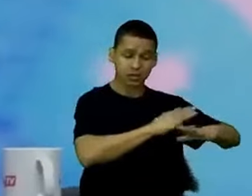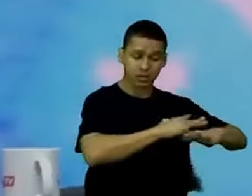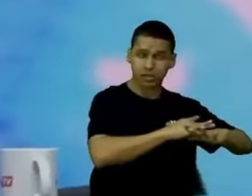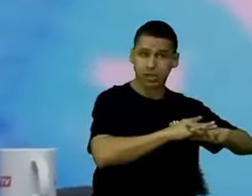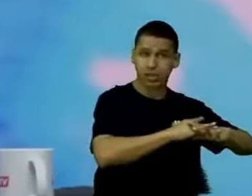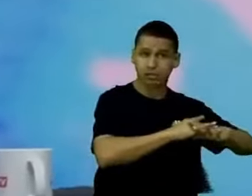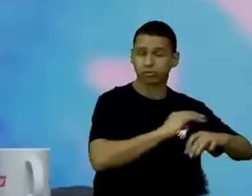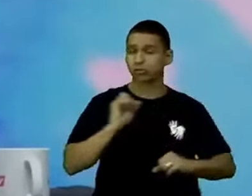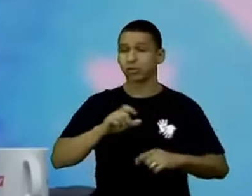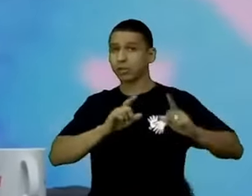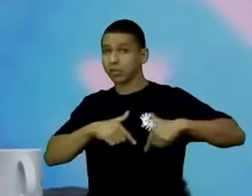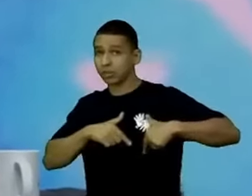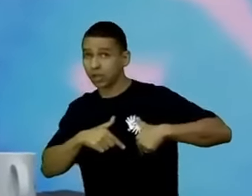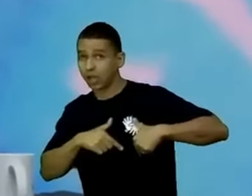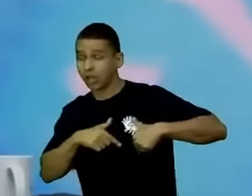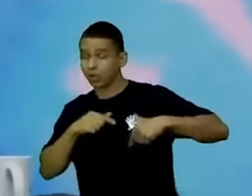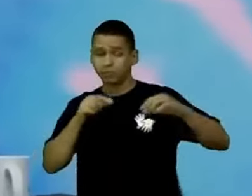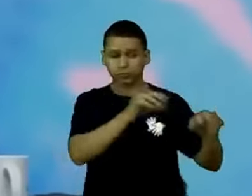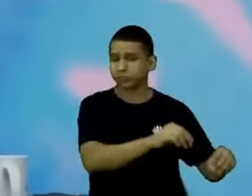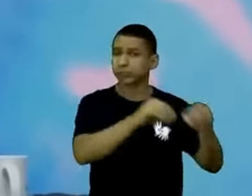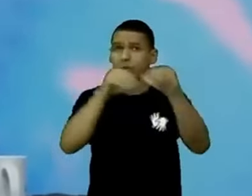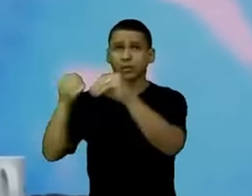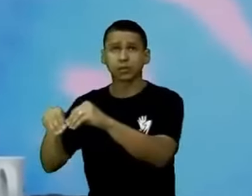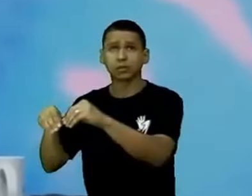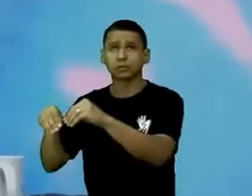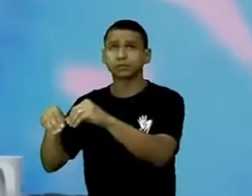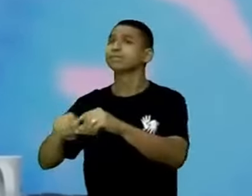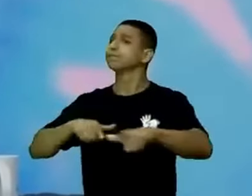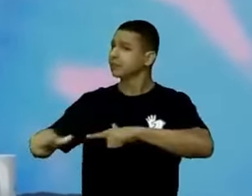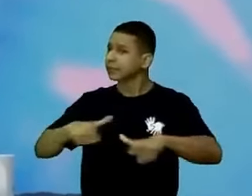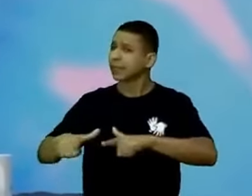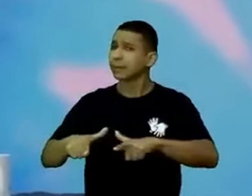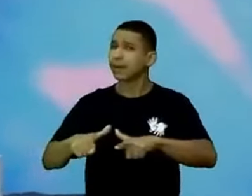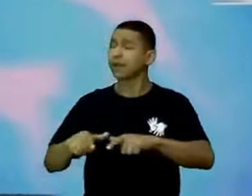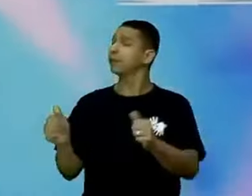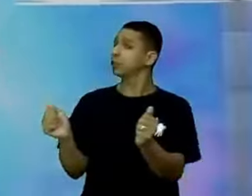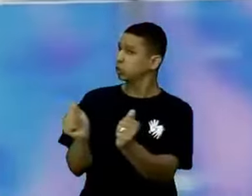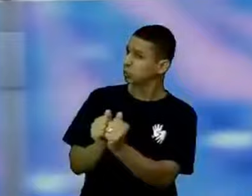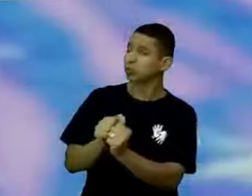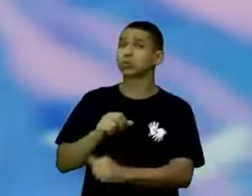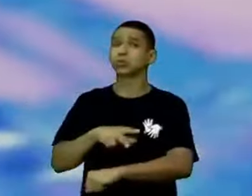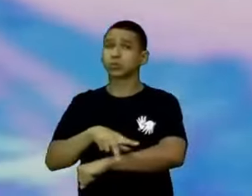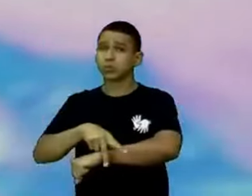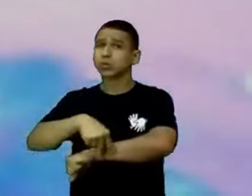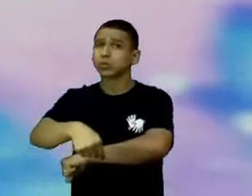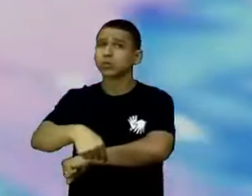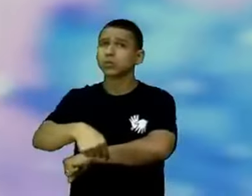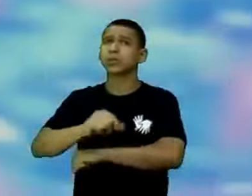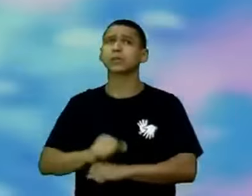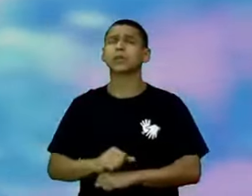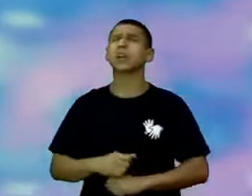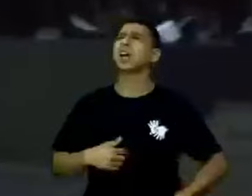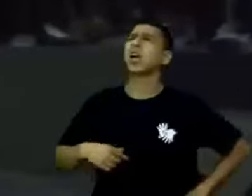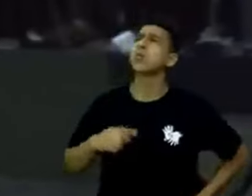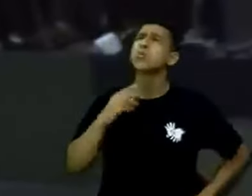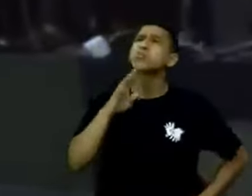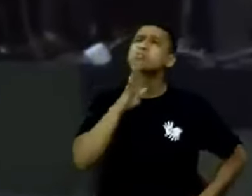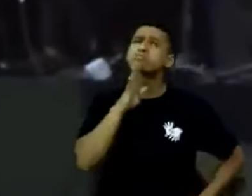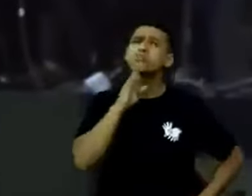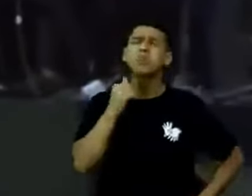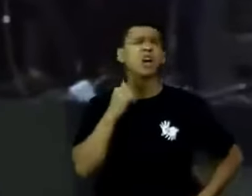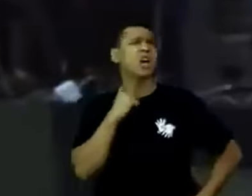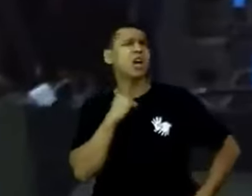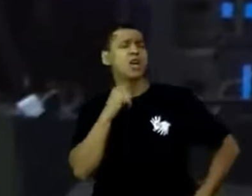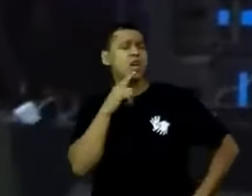levada cativa de Israel para a Síria, trabalhava lá e falou: eu já ouvi falando várias vezes que lepra não